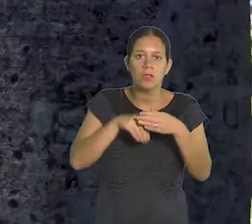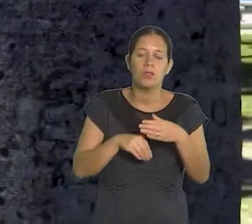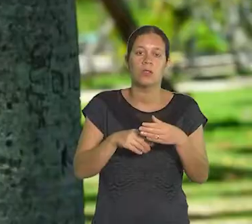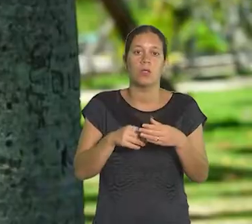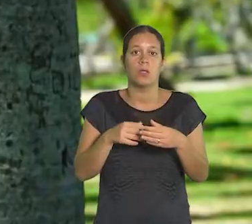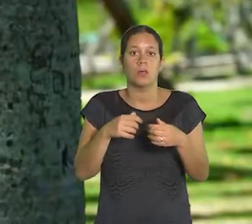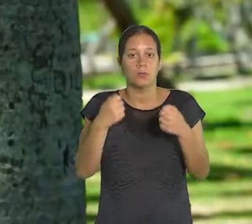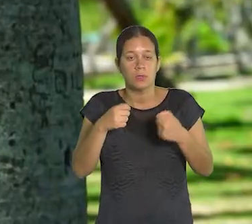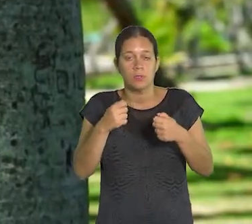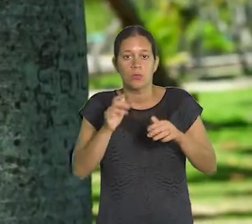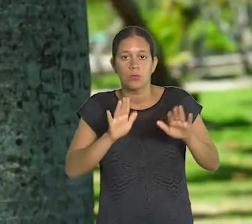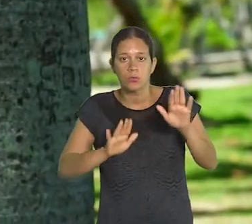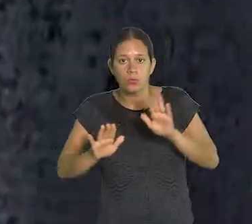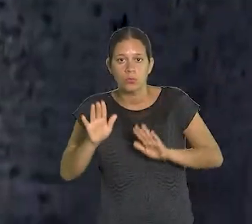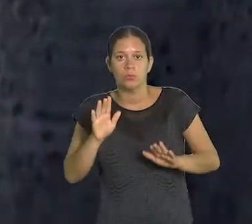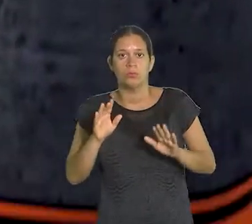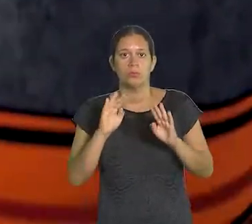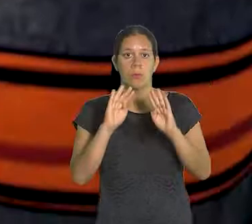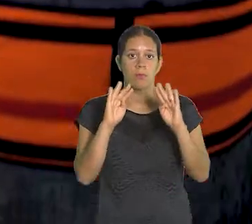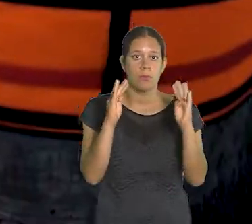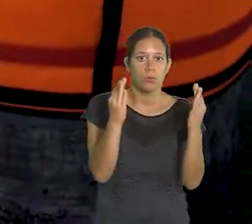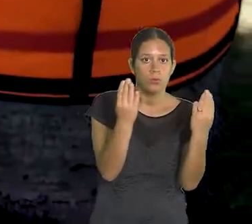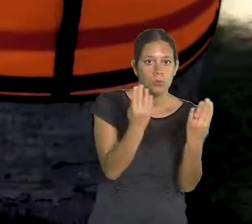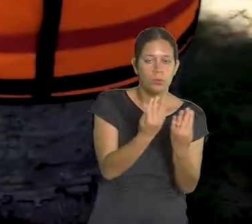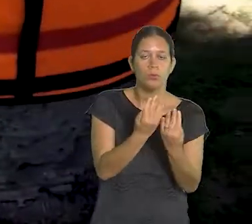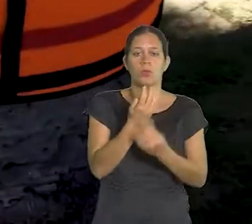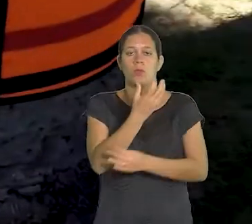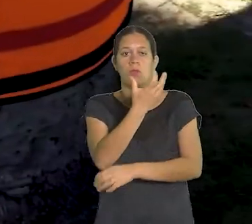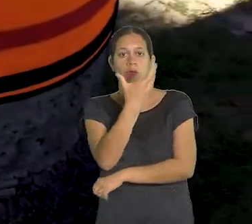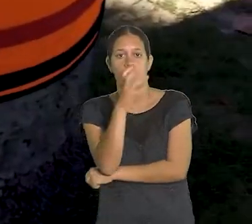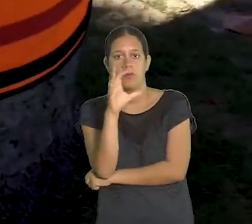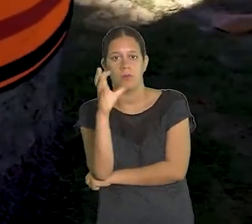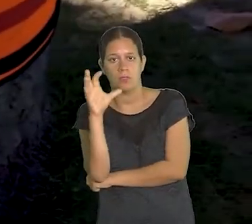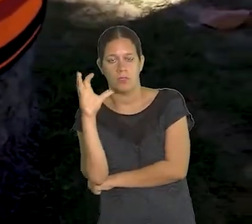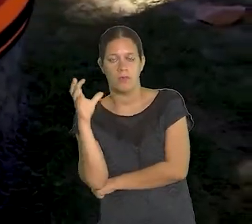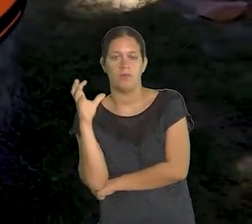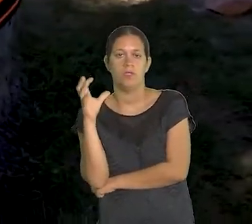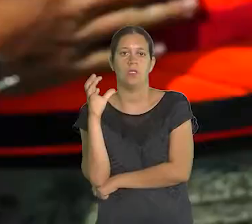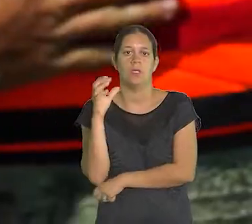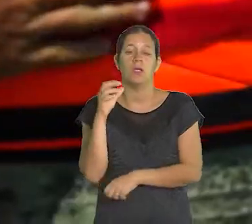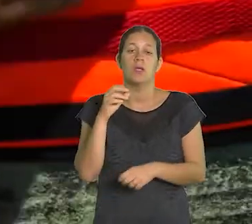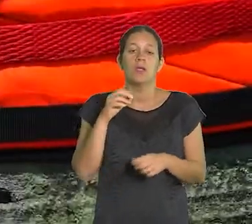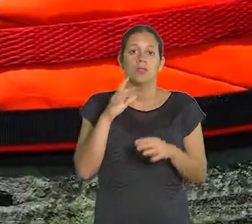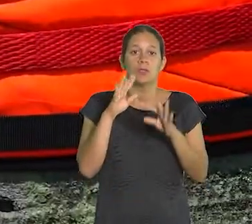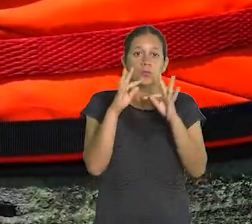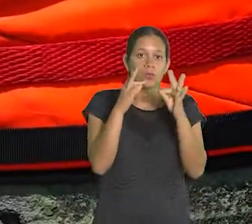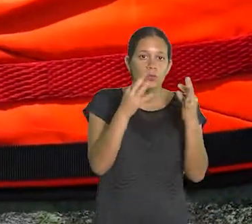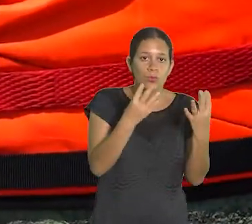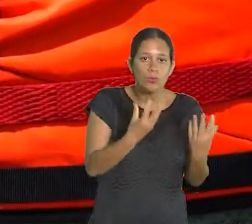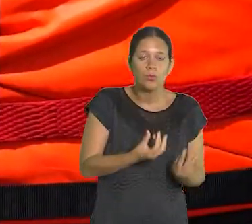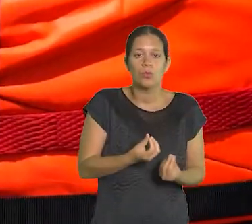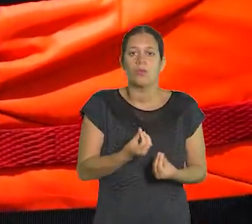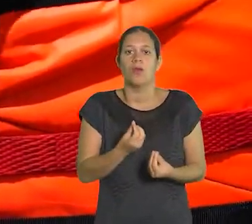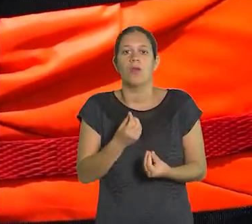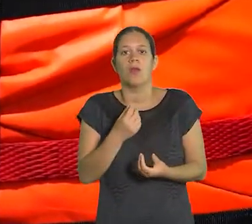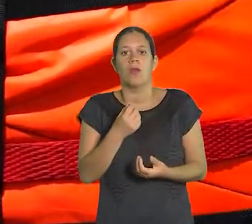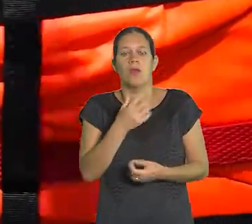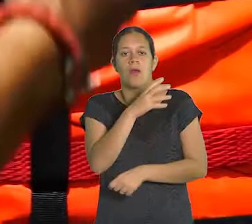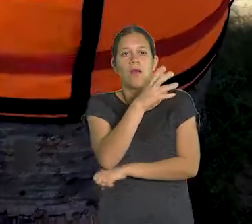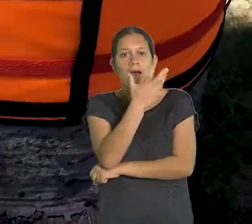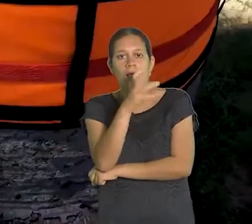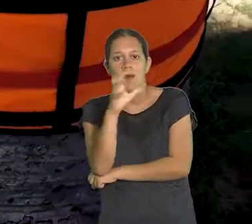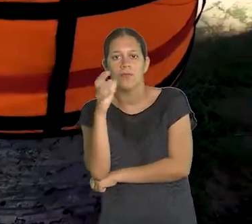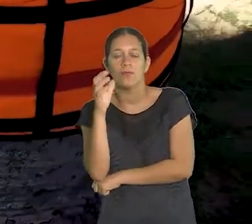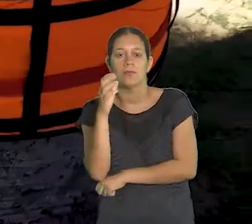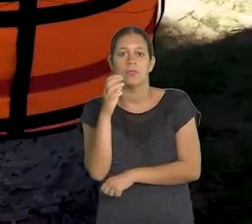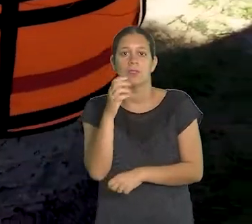habitando a árvore. Outro cuidado muito importante é a gente sempre usar protetores de árvore. Protetores espessos que abranjam toda a